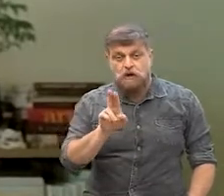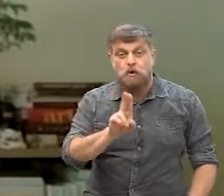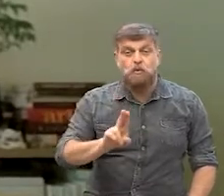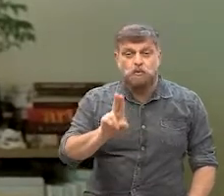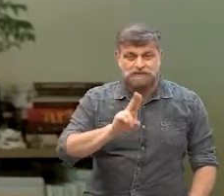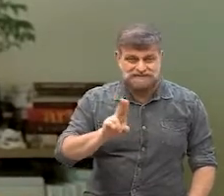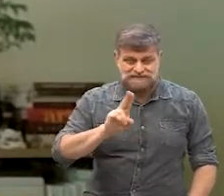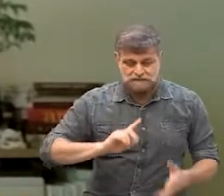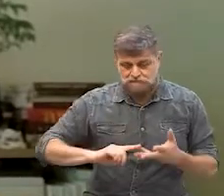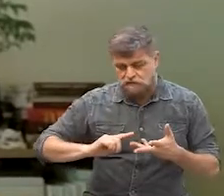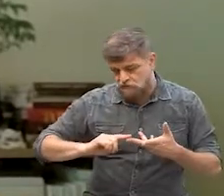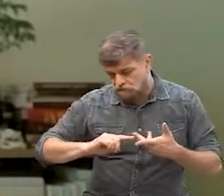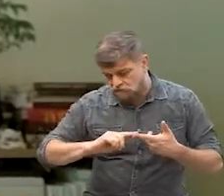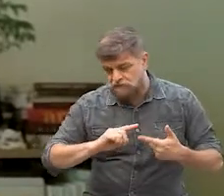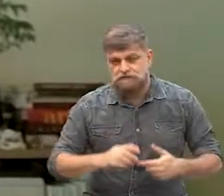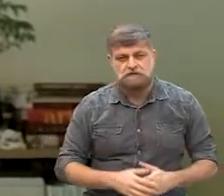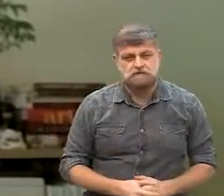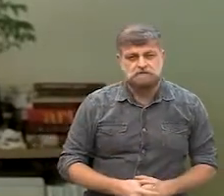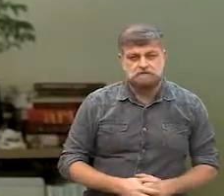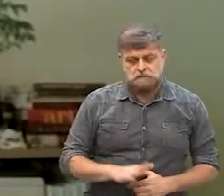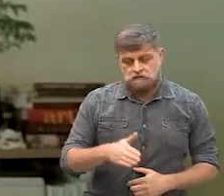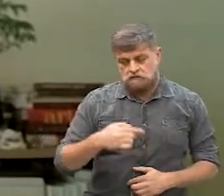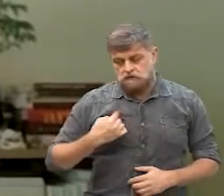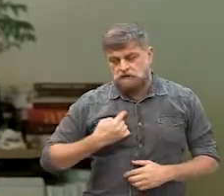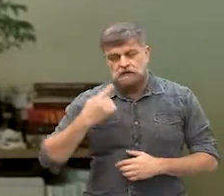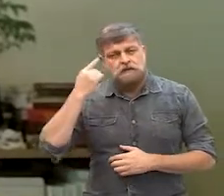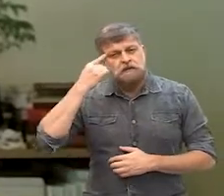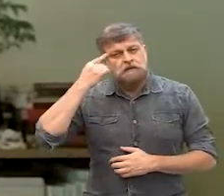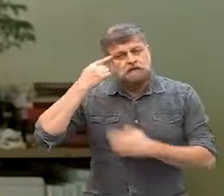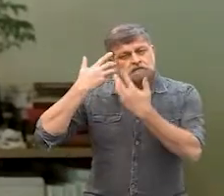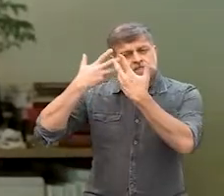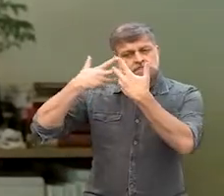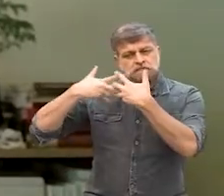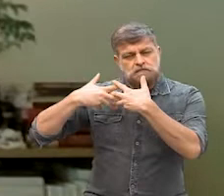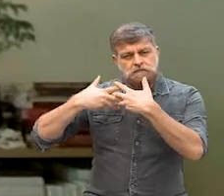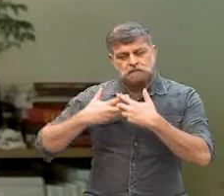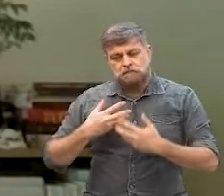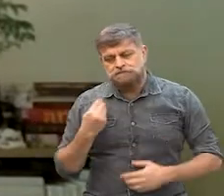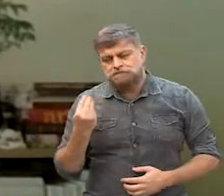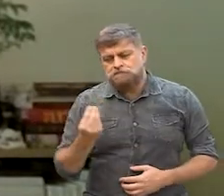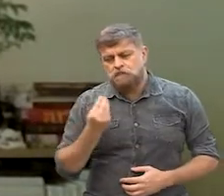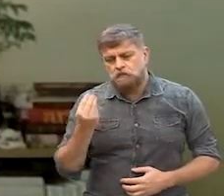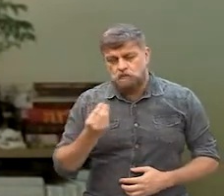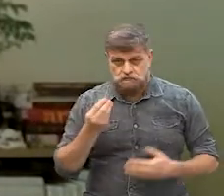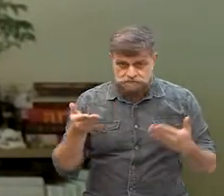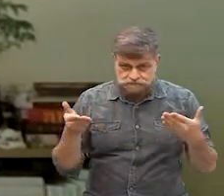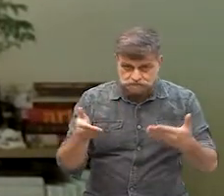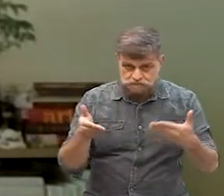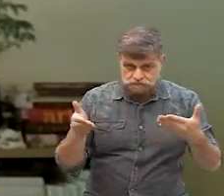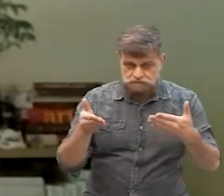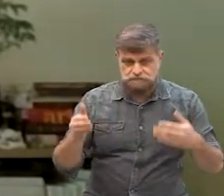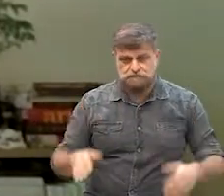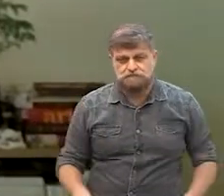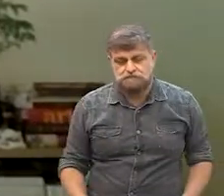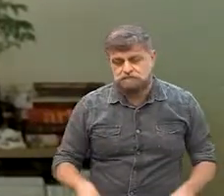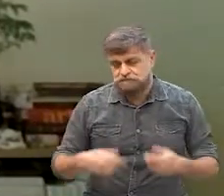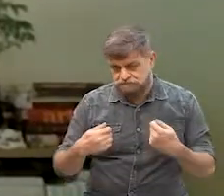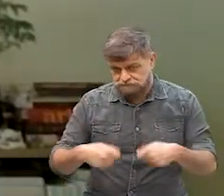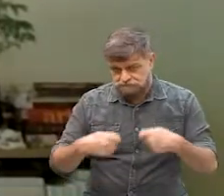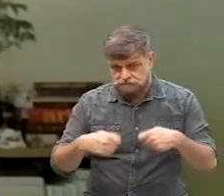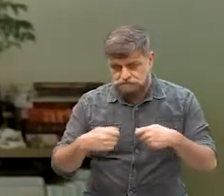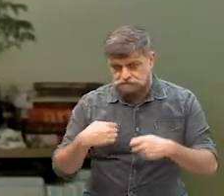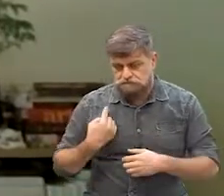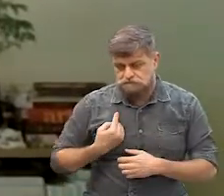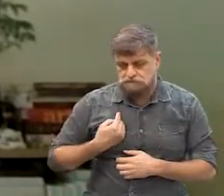longo da cadeia. Quando a gente pensa em qual é o papel hoje, o que se necessita bastante, a